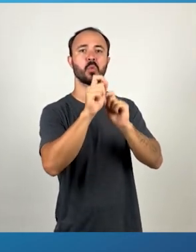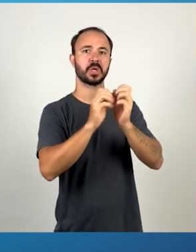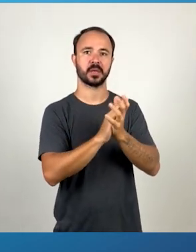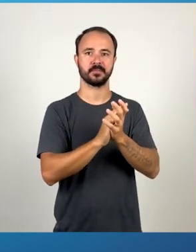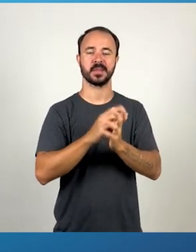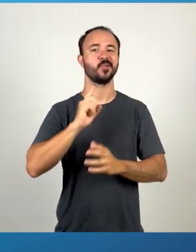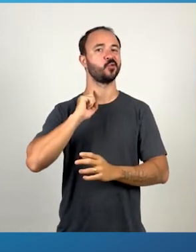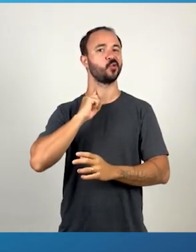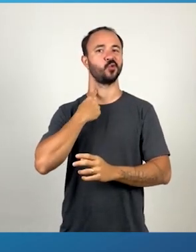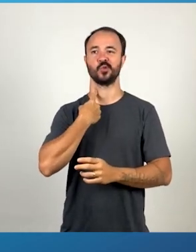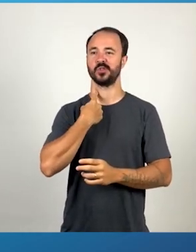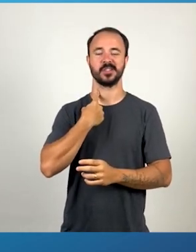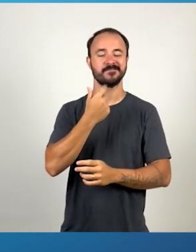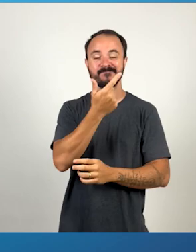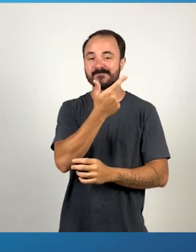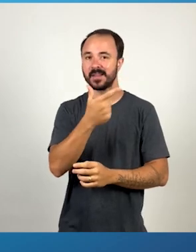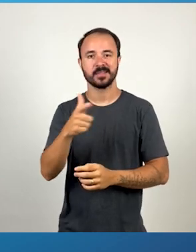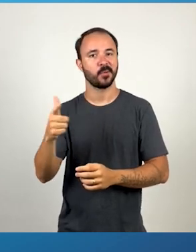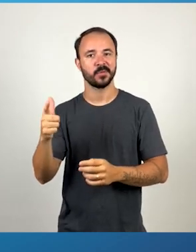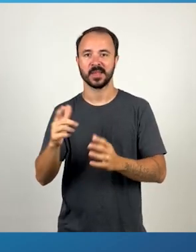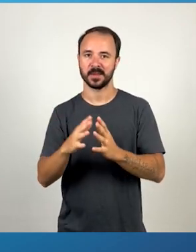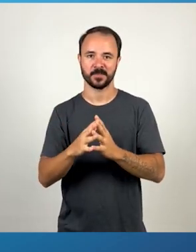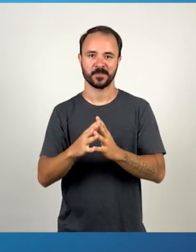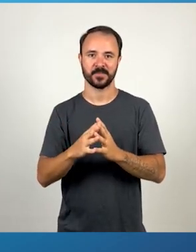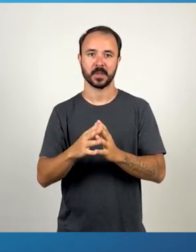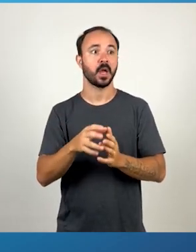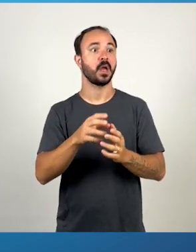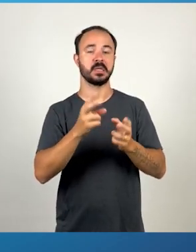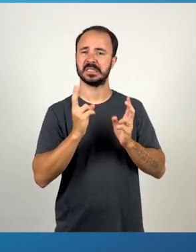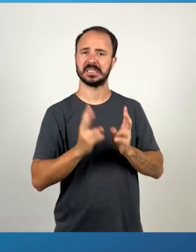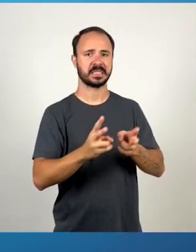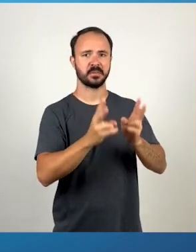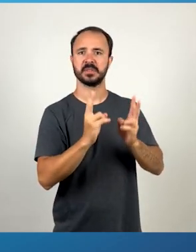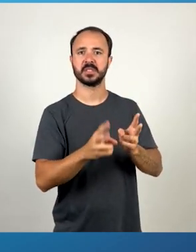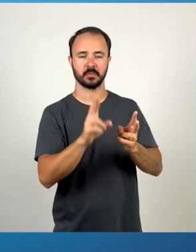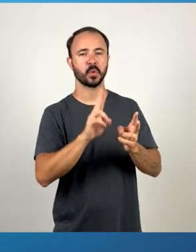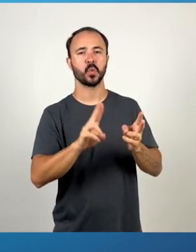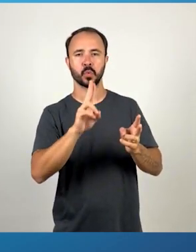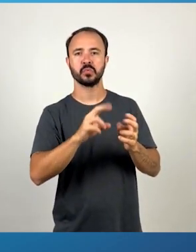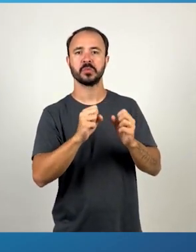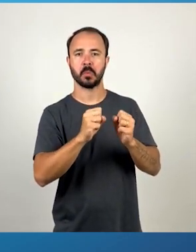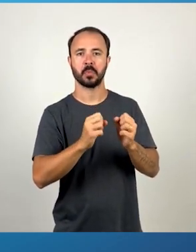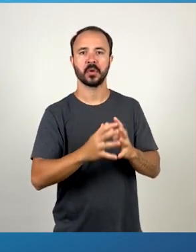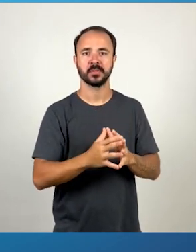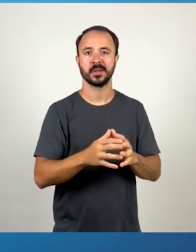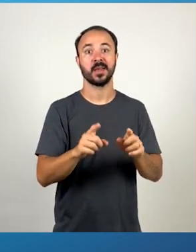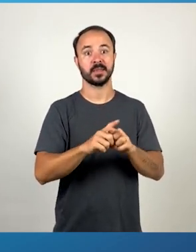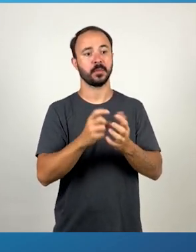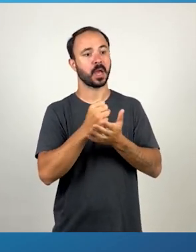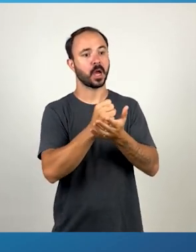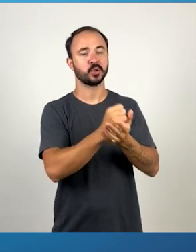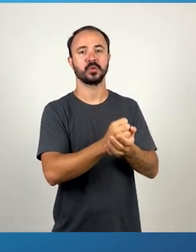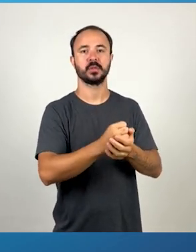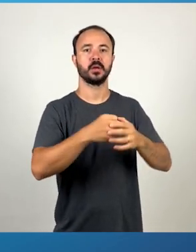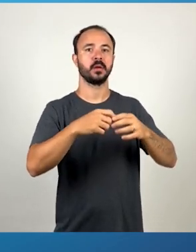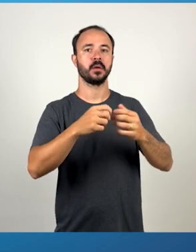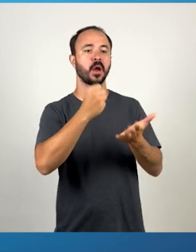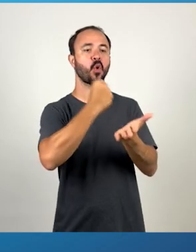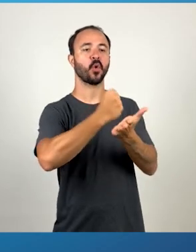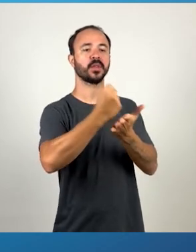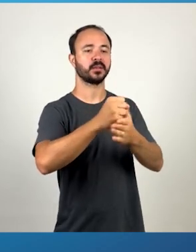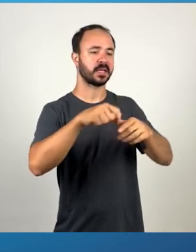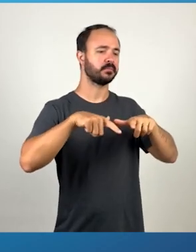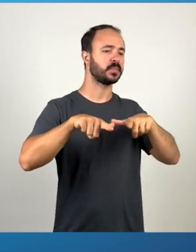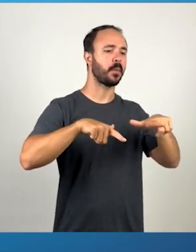fonte inesgotável de energia e contribui para o aumento de empregos regionais. Então são várias vantagens aí que a gente tem